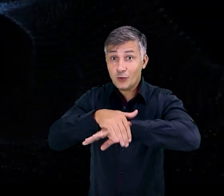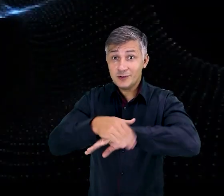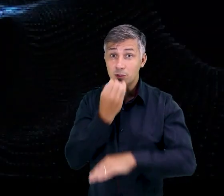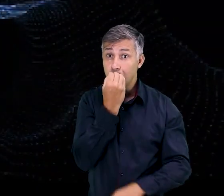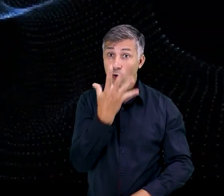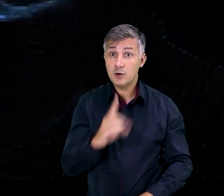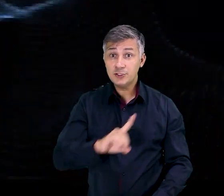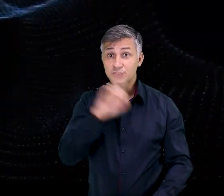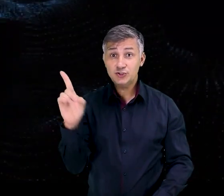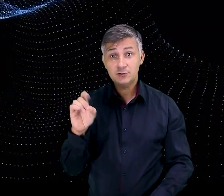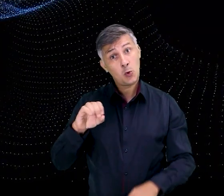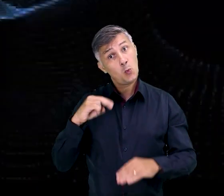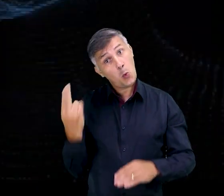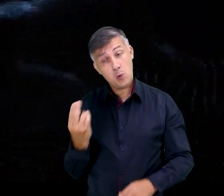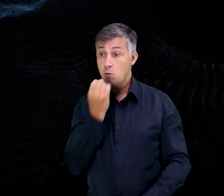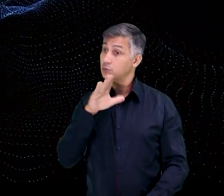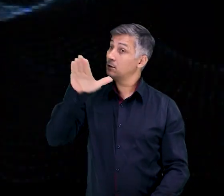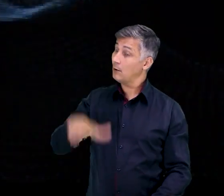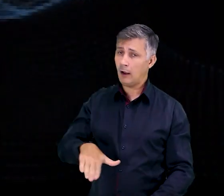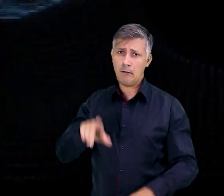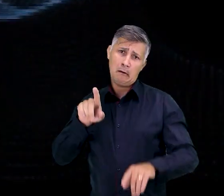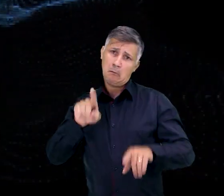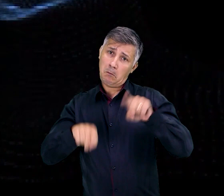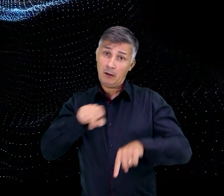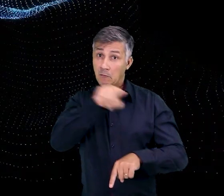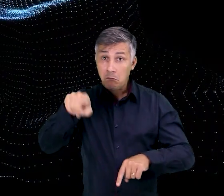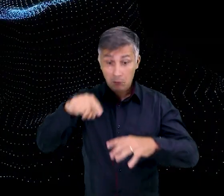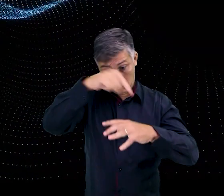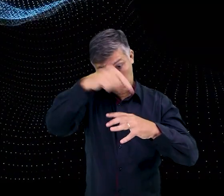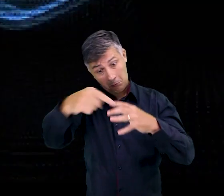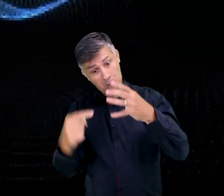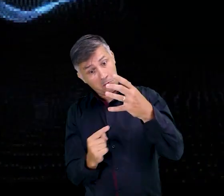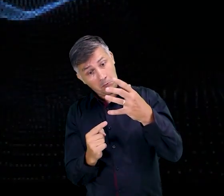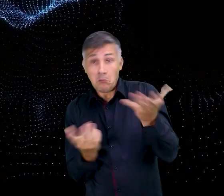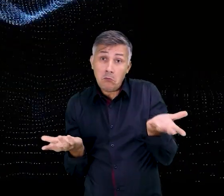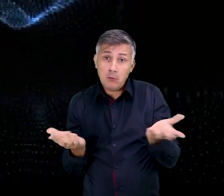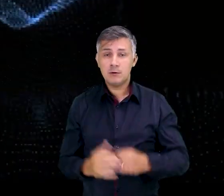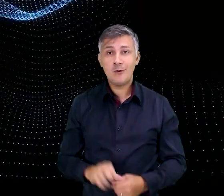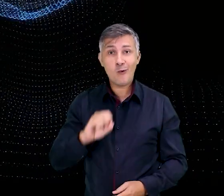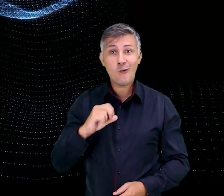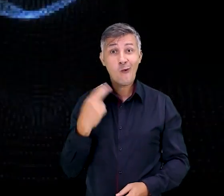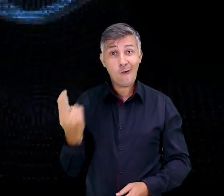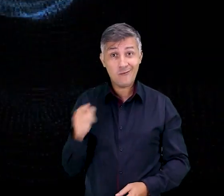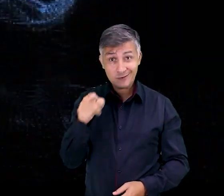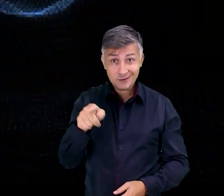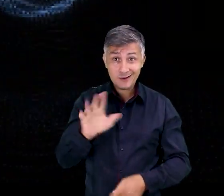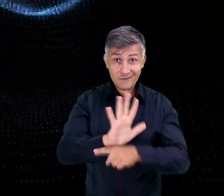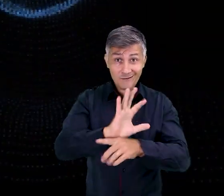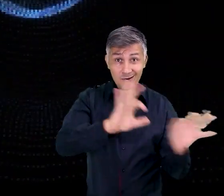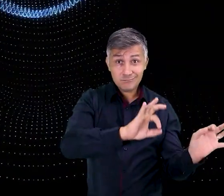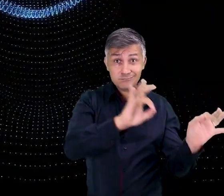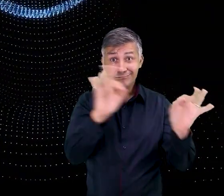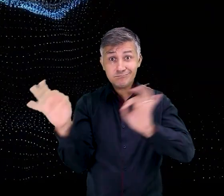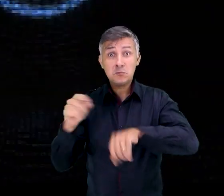boa noite, bom dia ou tarde. Isso depende em qual parte do mundo digital que você está agora. Ou quando vai assistir